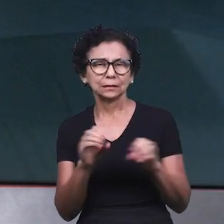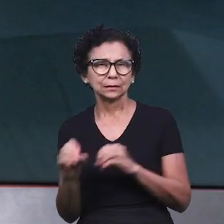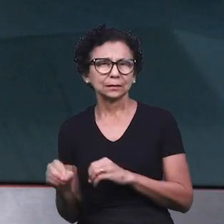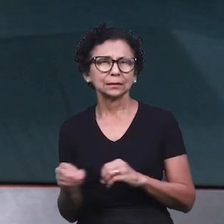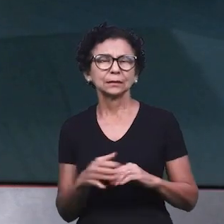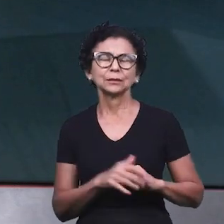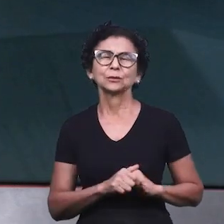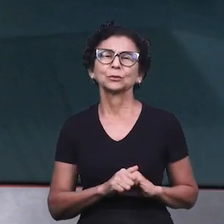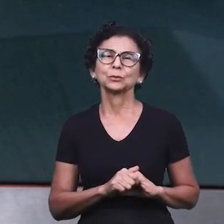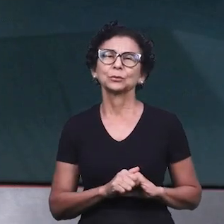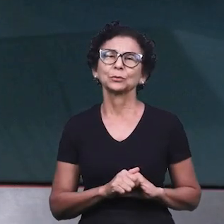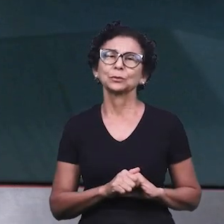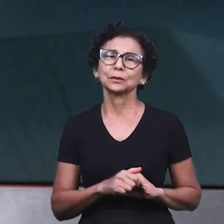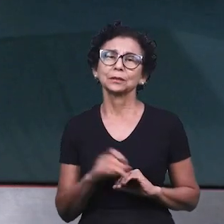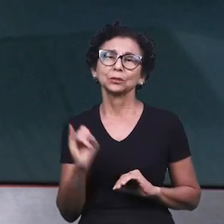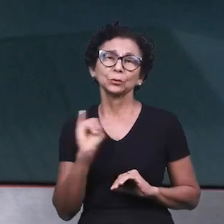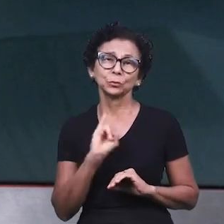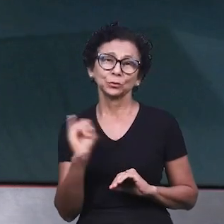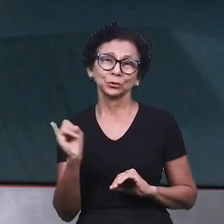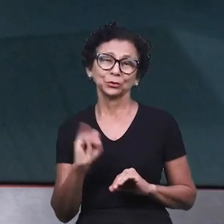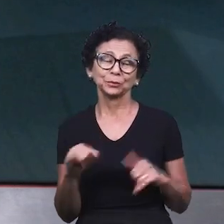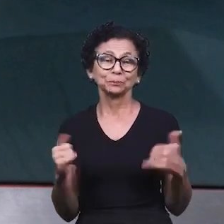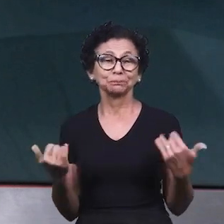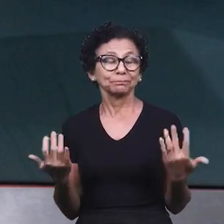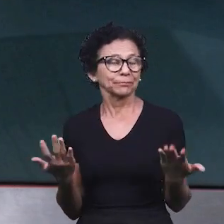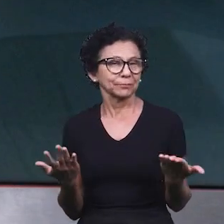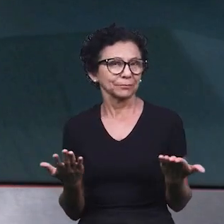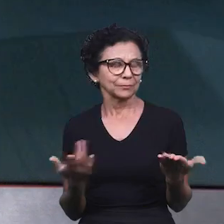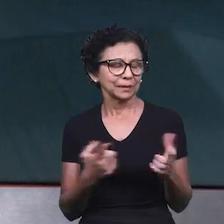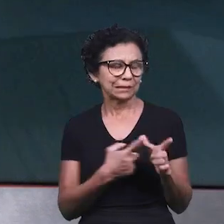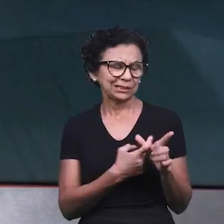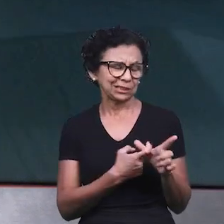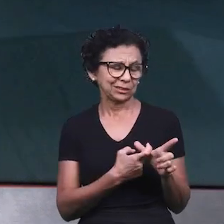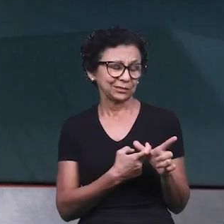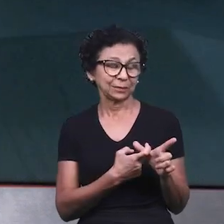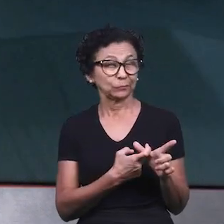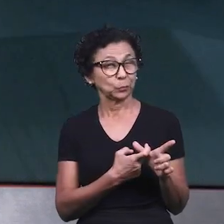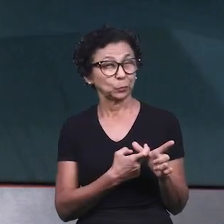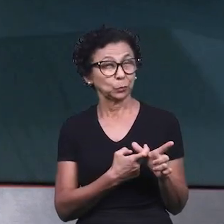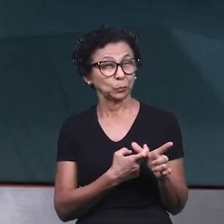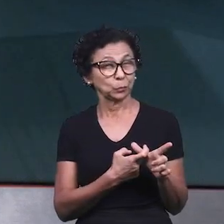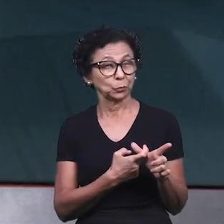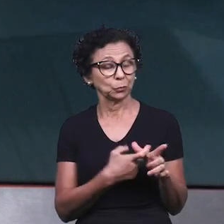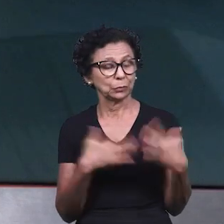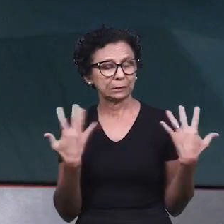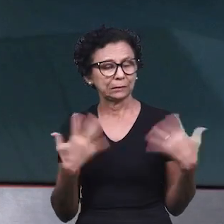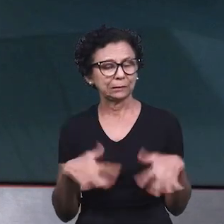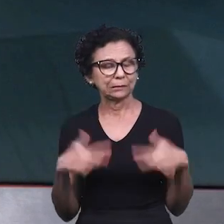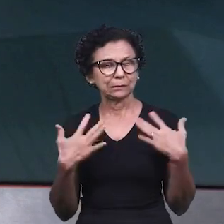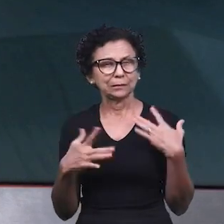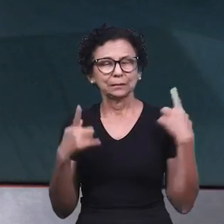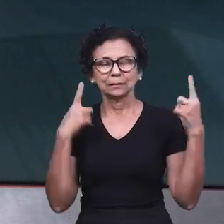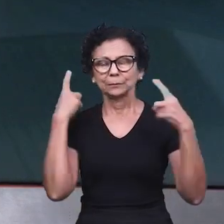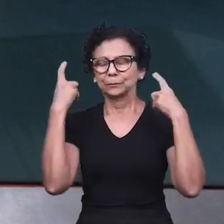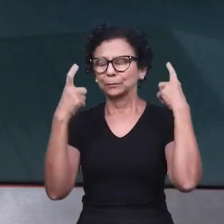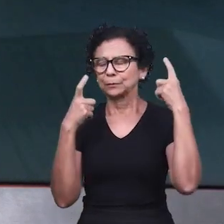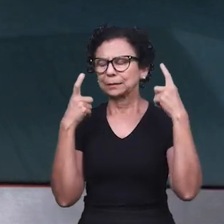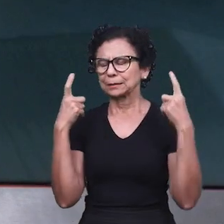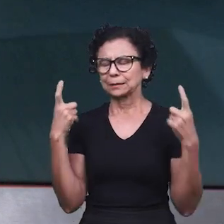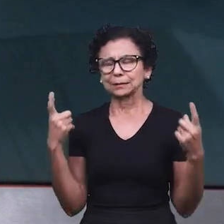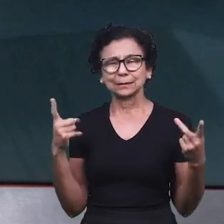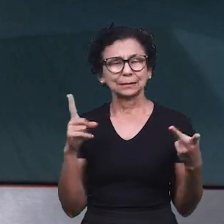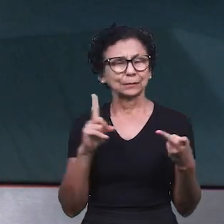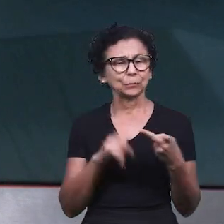para melhorar a sua vida, porque afinal de contas, dívida incomoda,